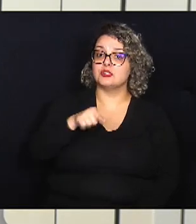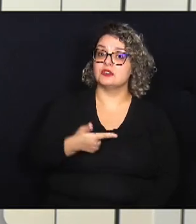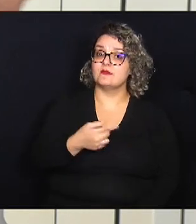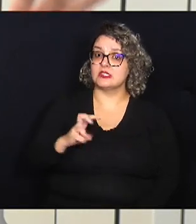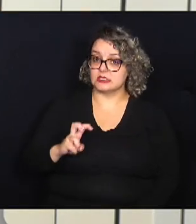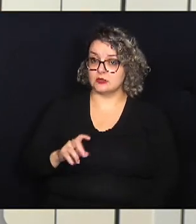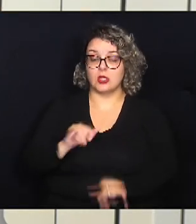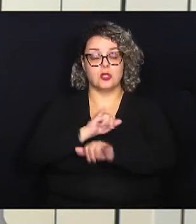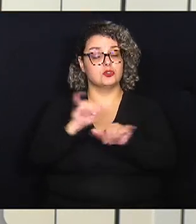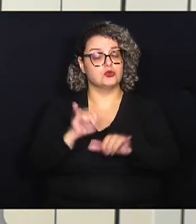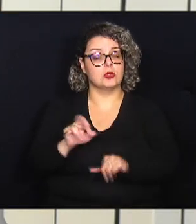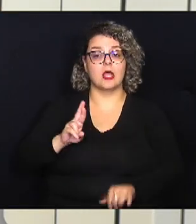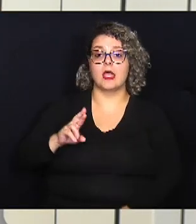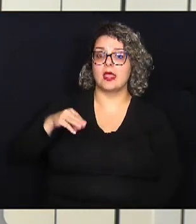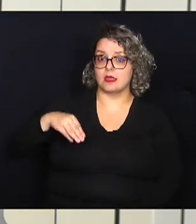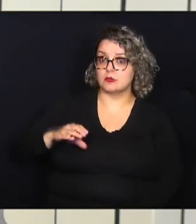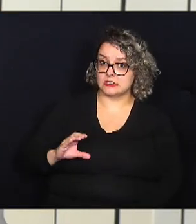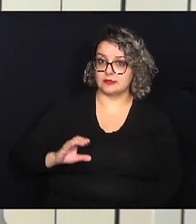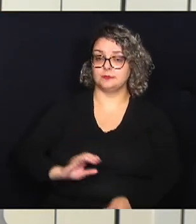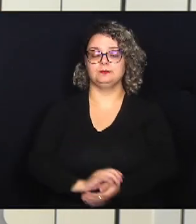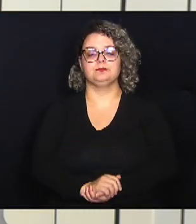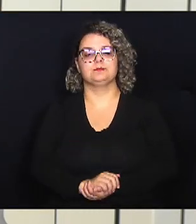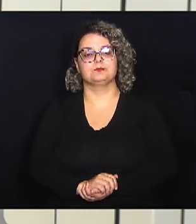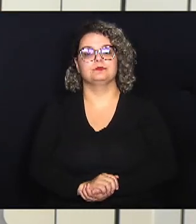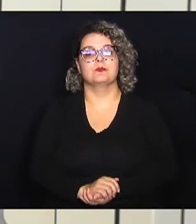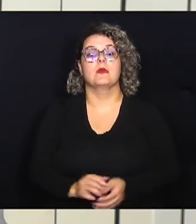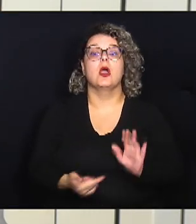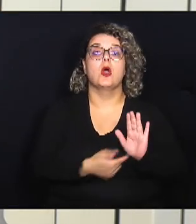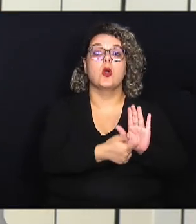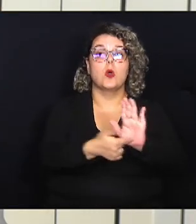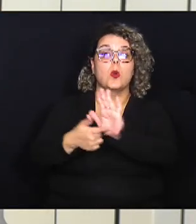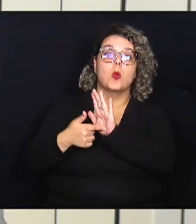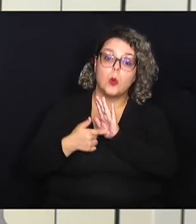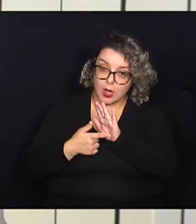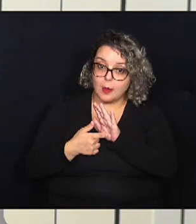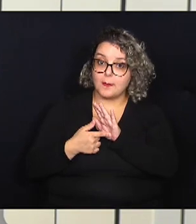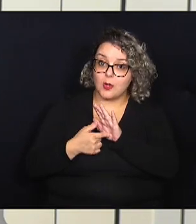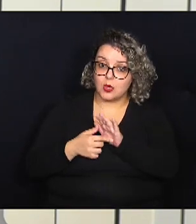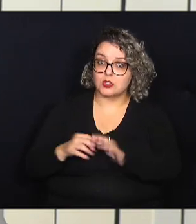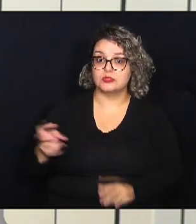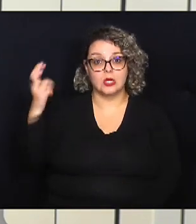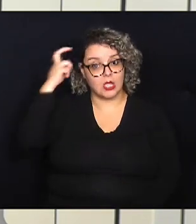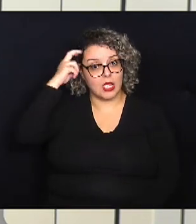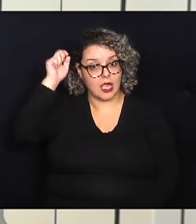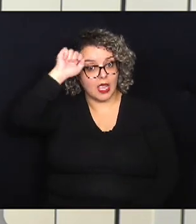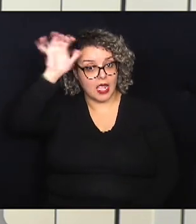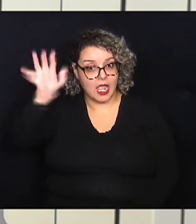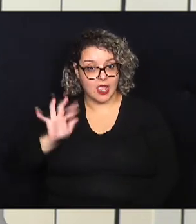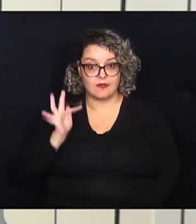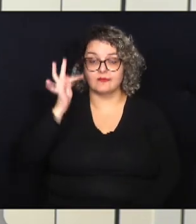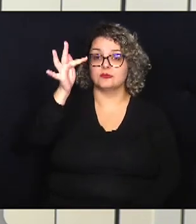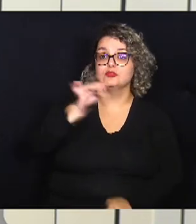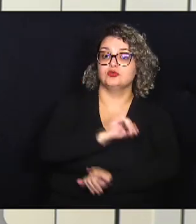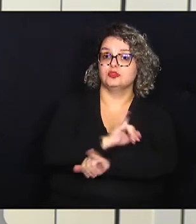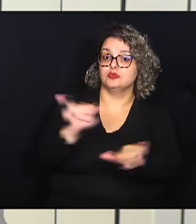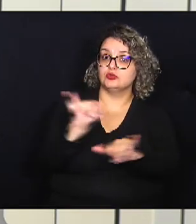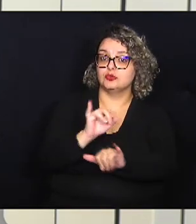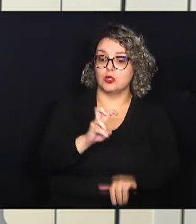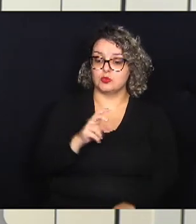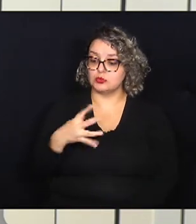da metrópole de Campinas, com a Mostra Cultural Afrofuturista, que divulgou os 54